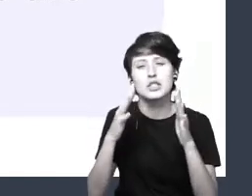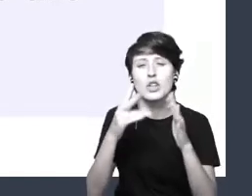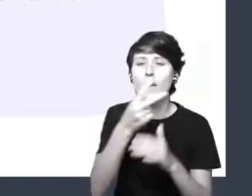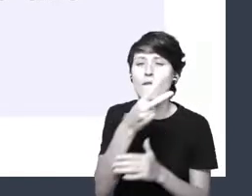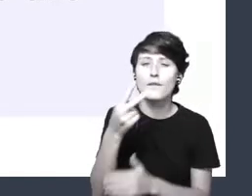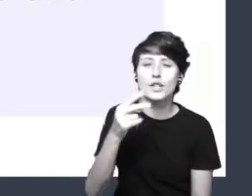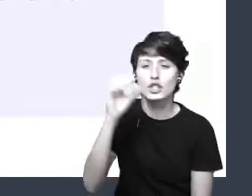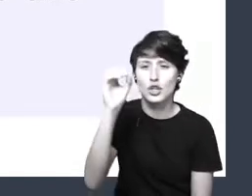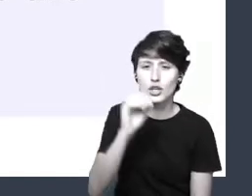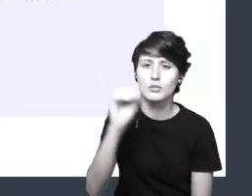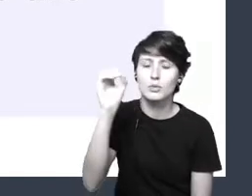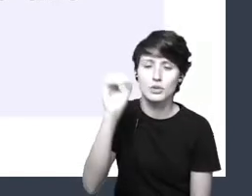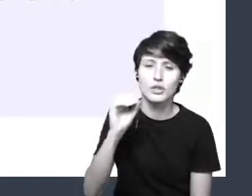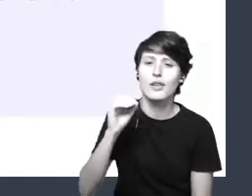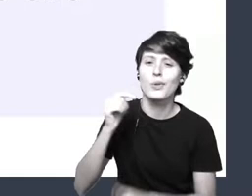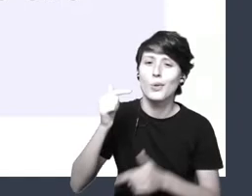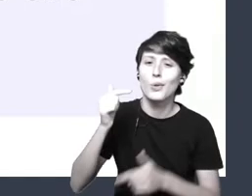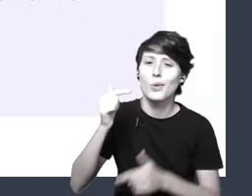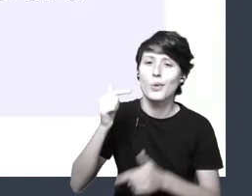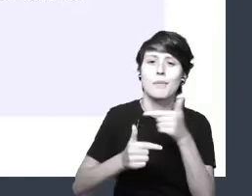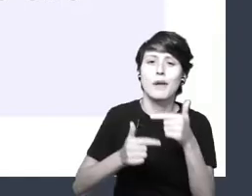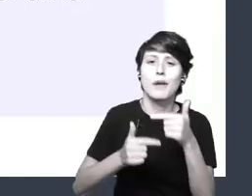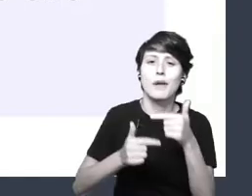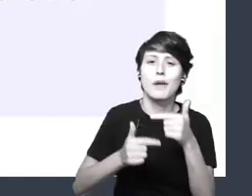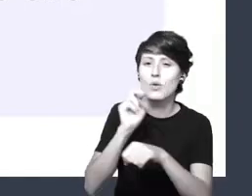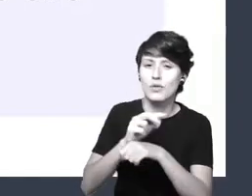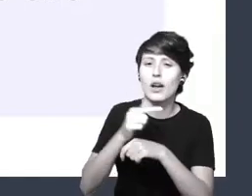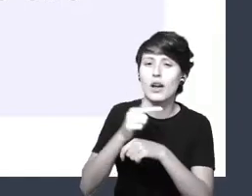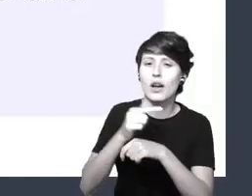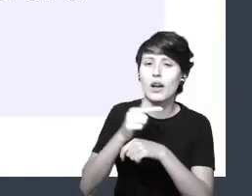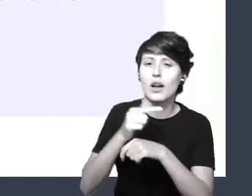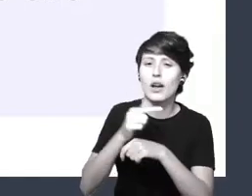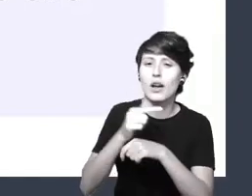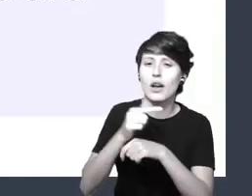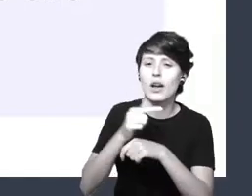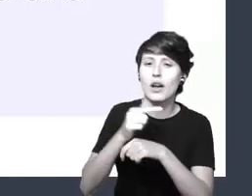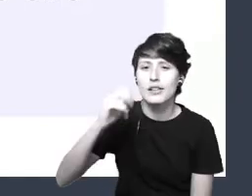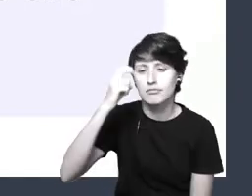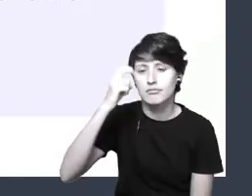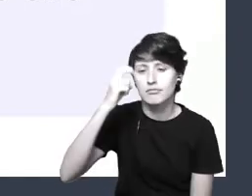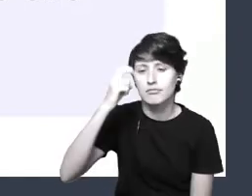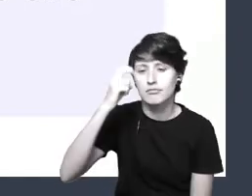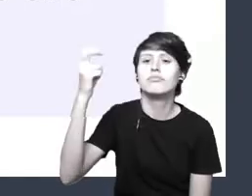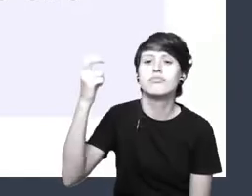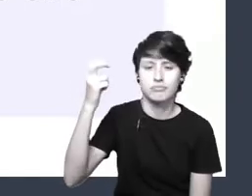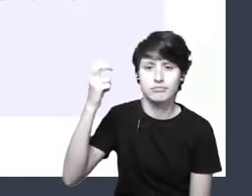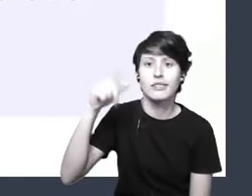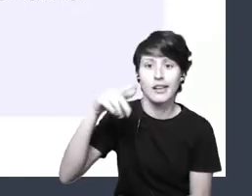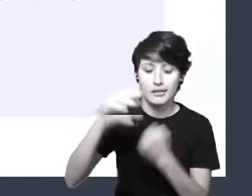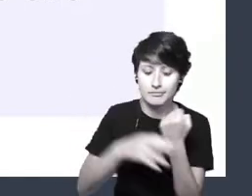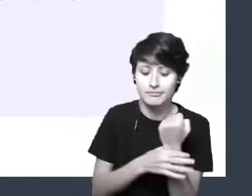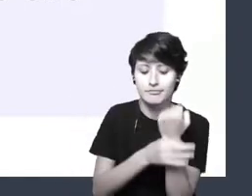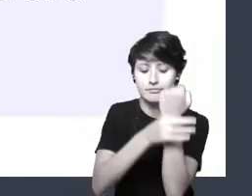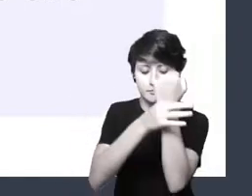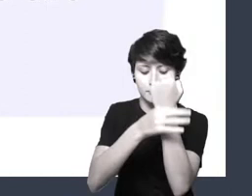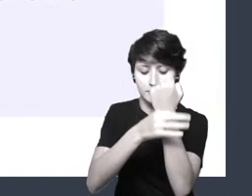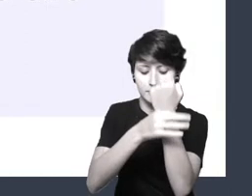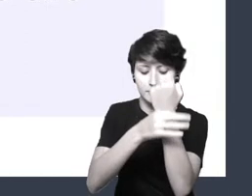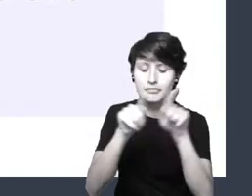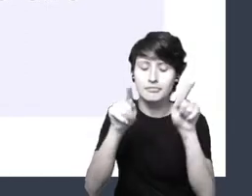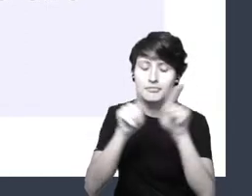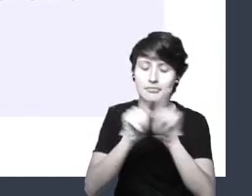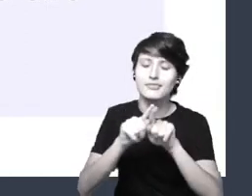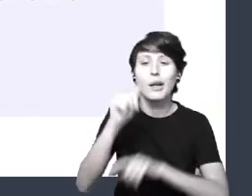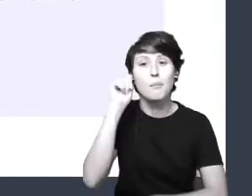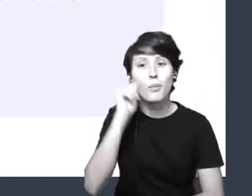dos trabalhos, dos empregos em inteligência artificial são seguradas, são as mulheres que